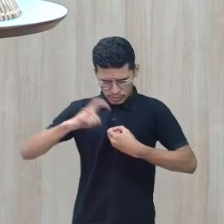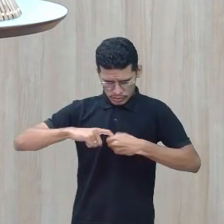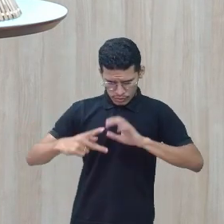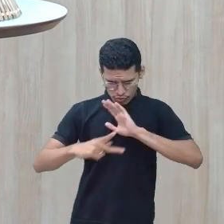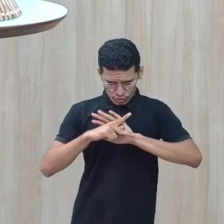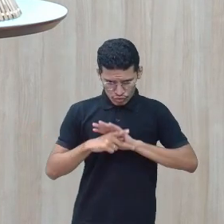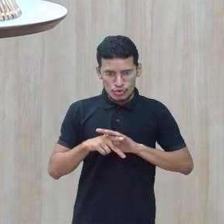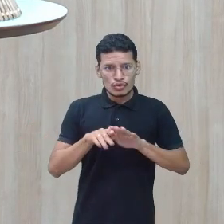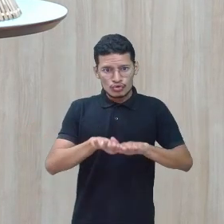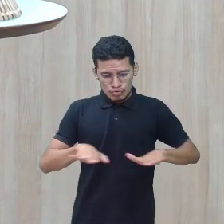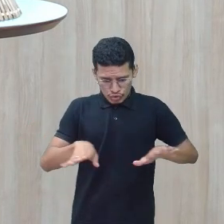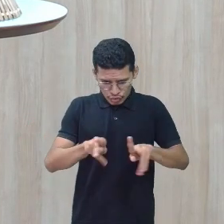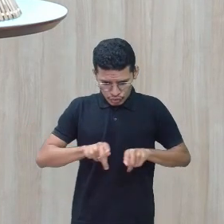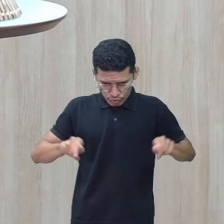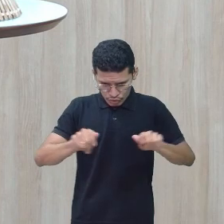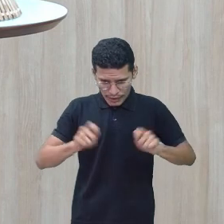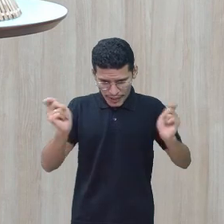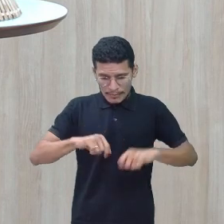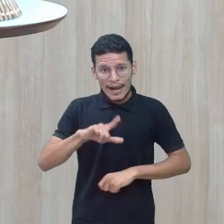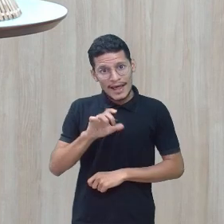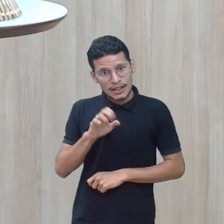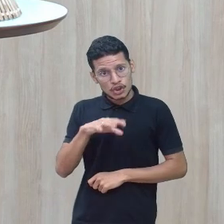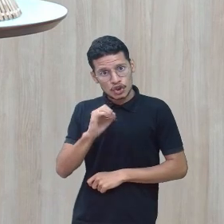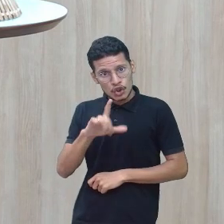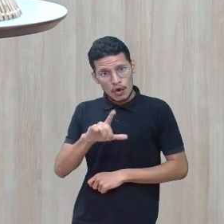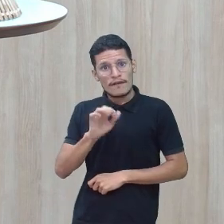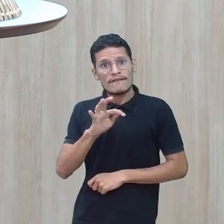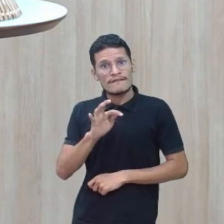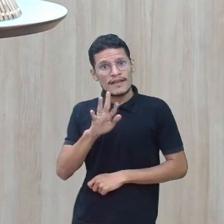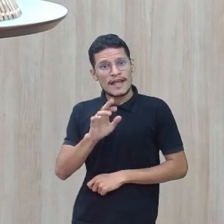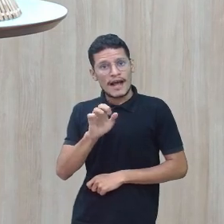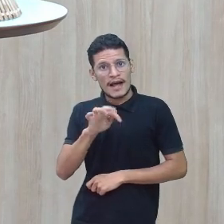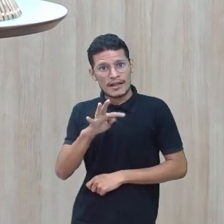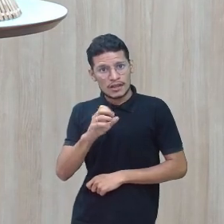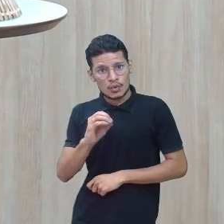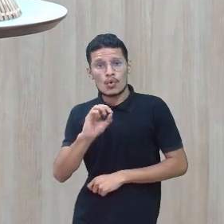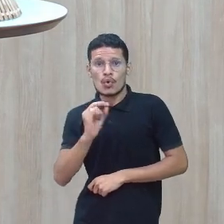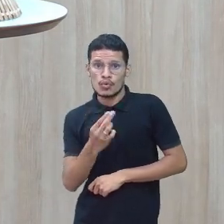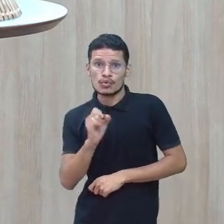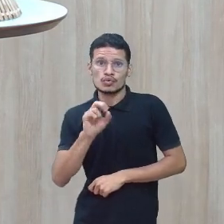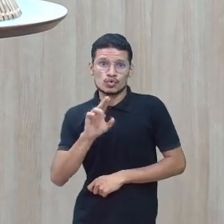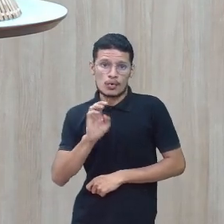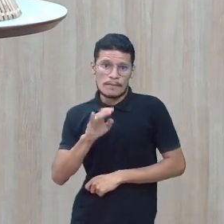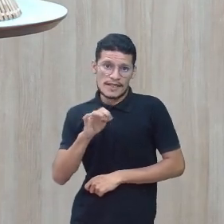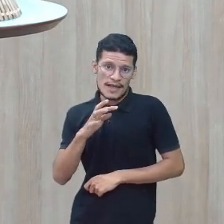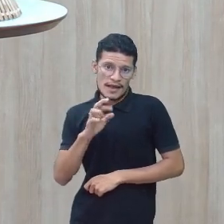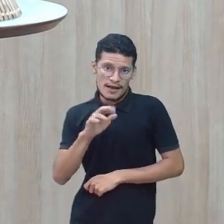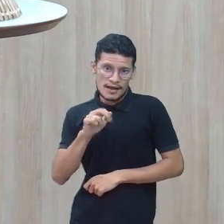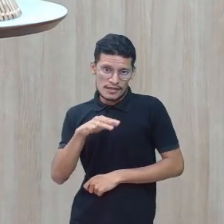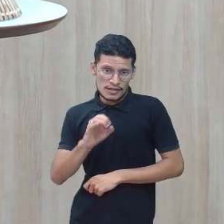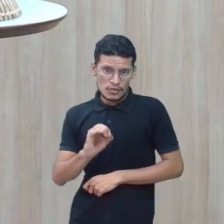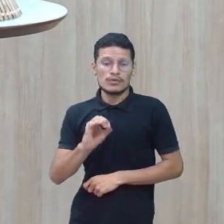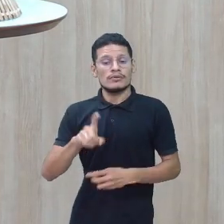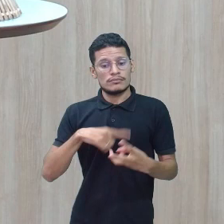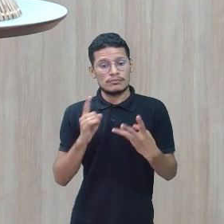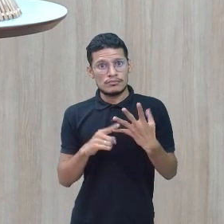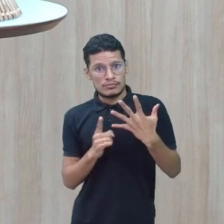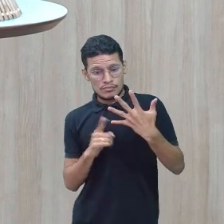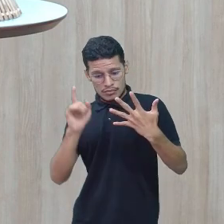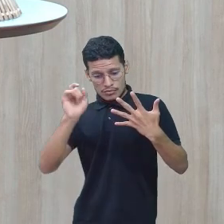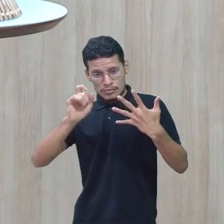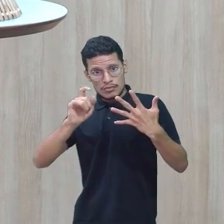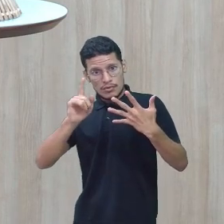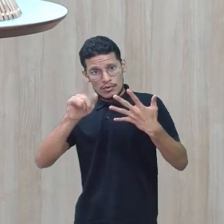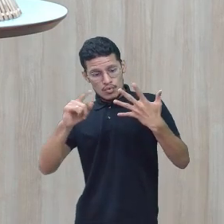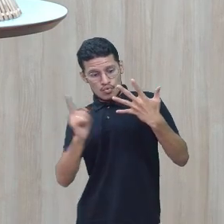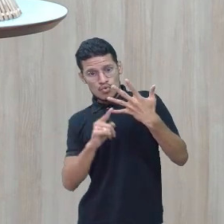os lençóis freáticos ou lençóis subterrâneos. E também a transpiração, o nosso suor,